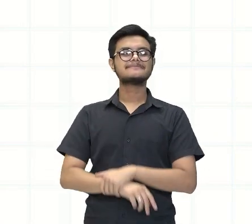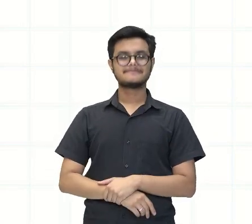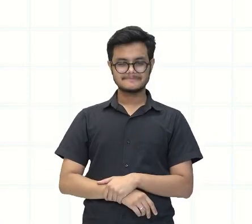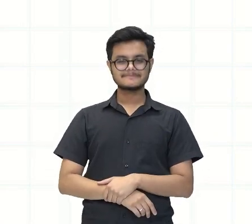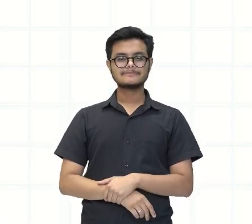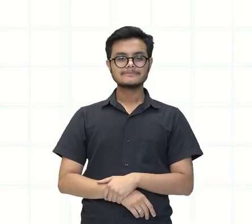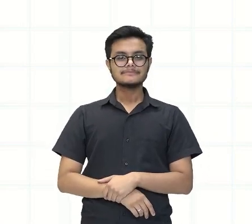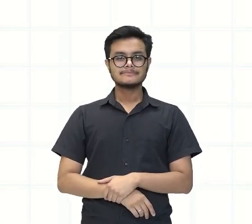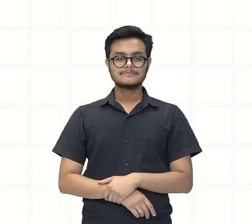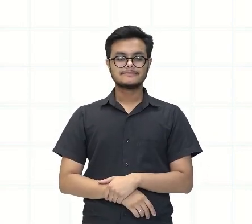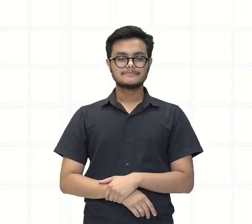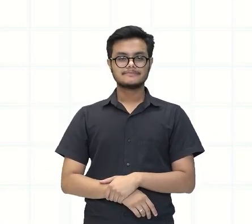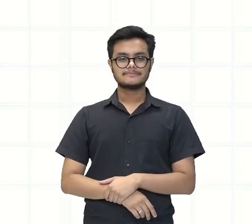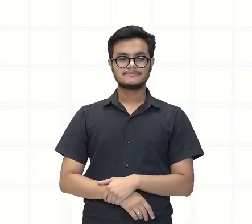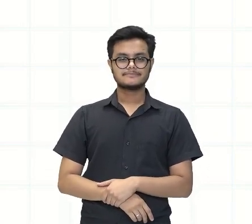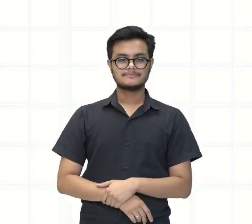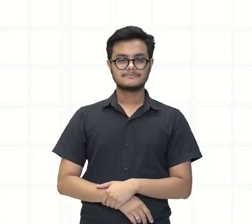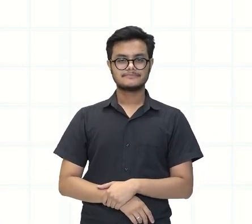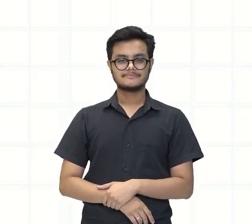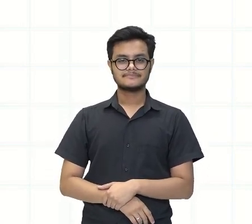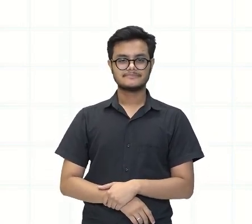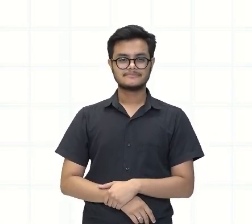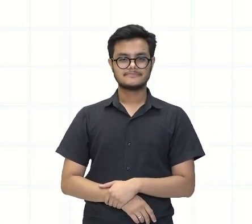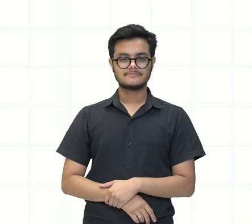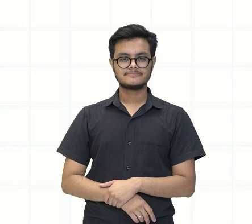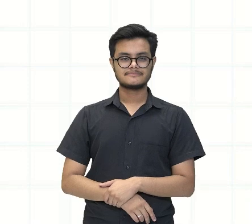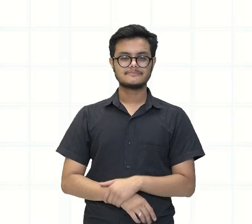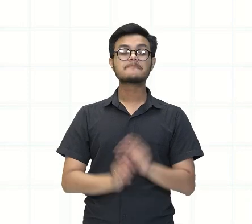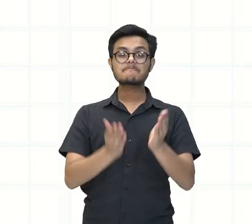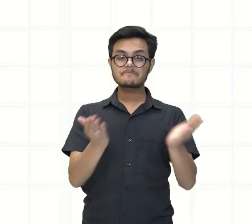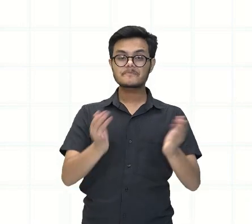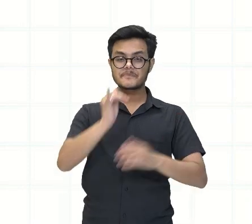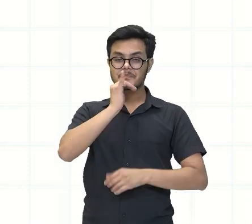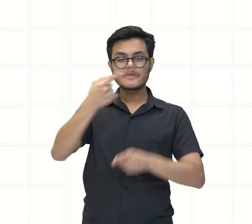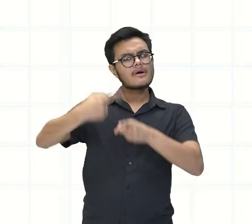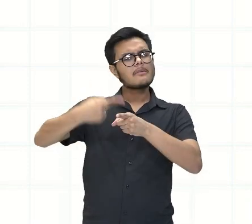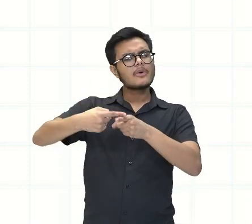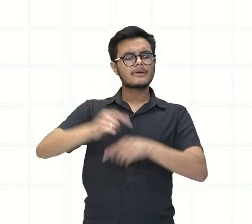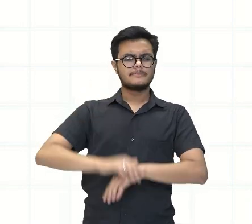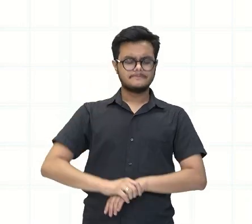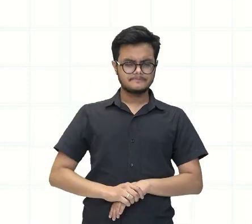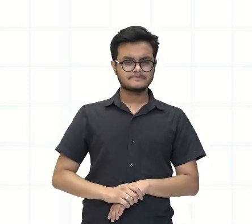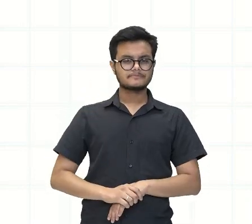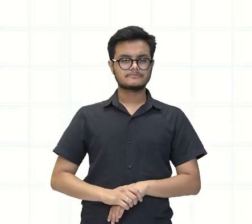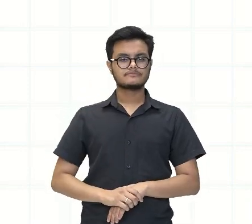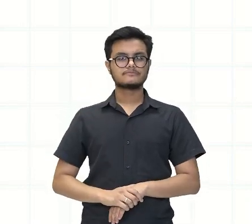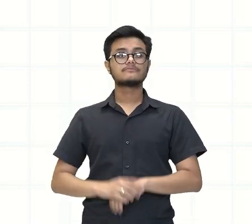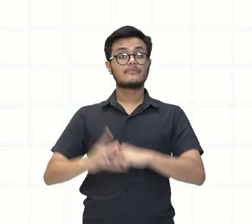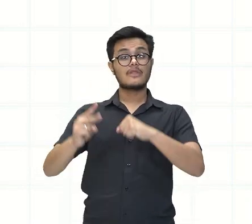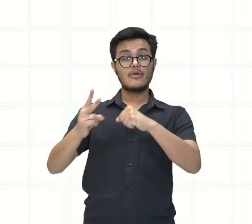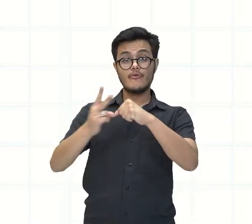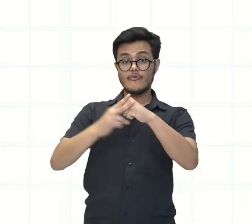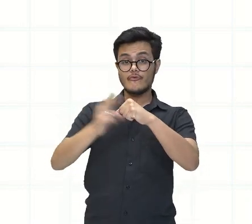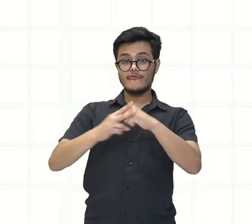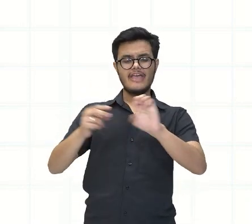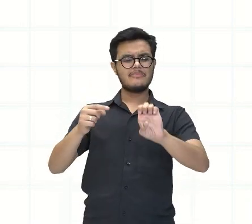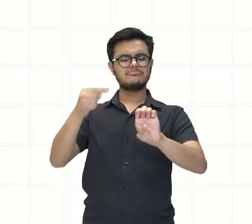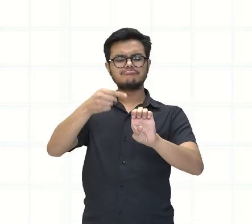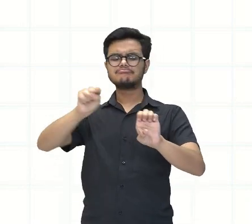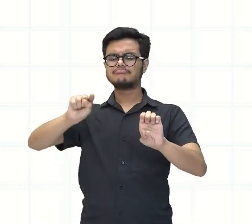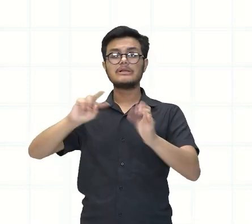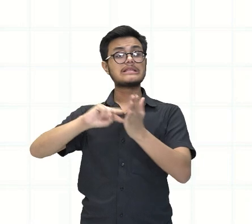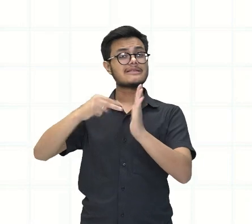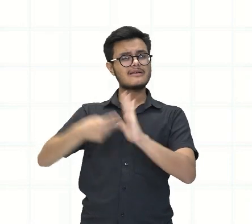do sujeito, tá bom? Por quê? Lembra, o verbo neste caso aqui é não significativo.